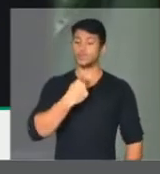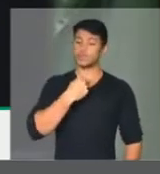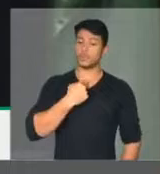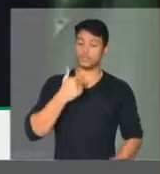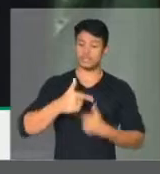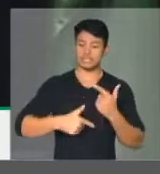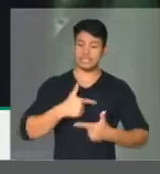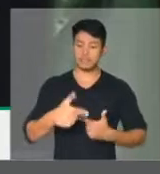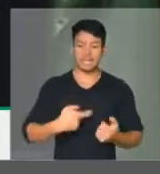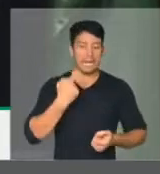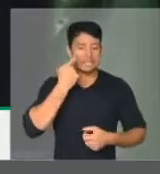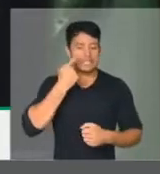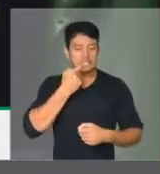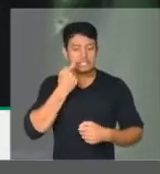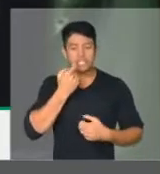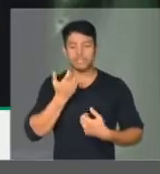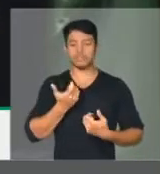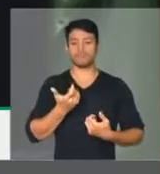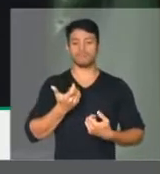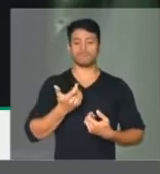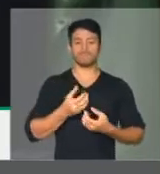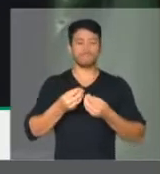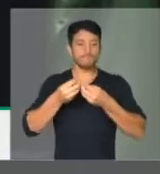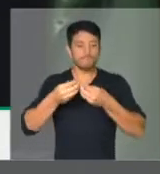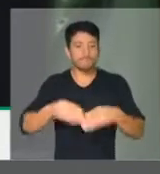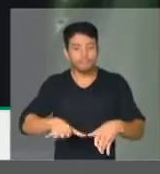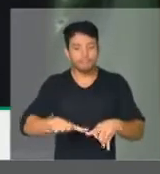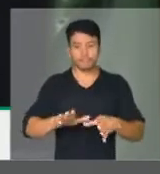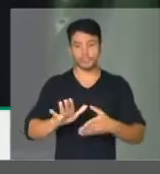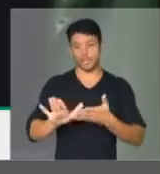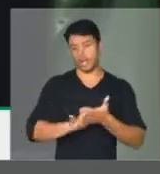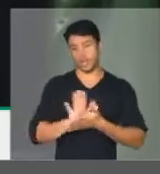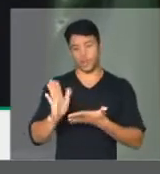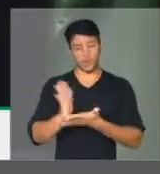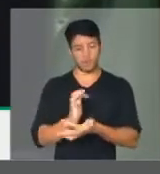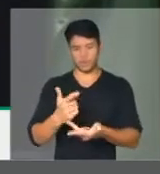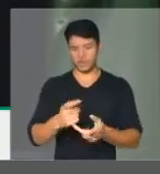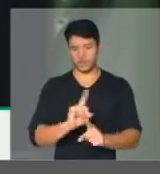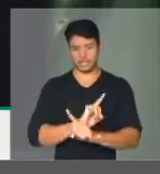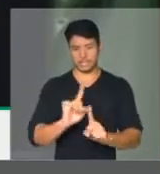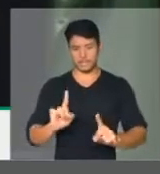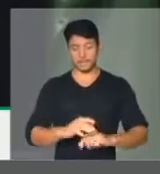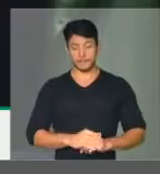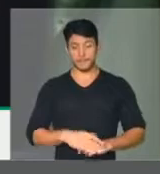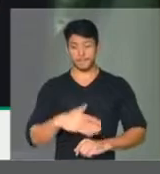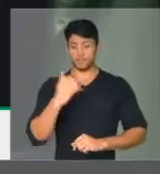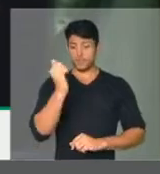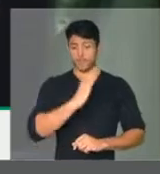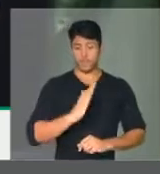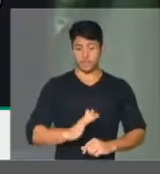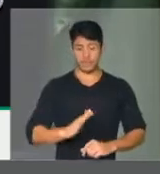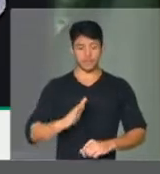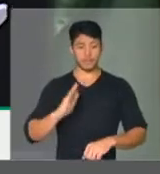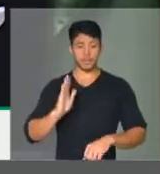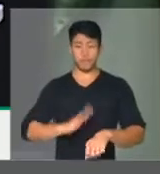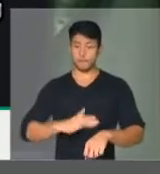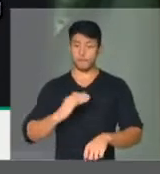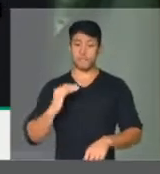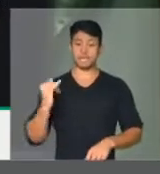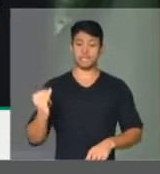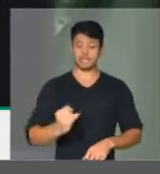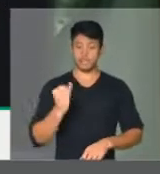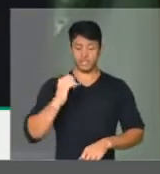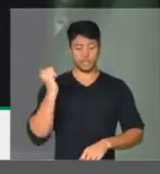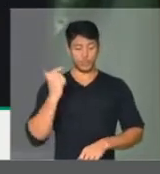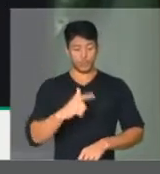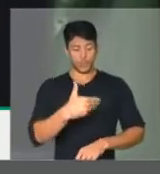deplorável do quanto pior melhor, que tanto mal já causou ao país. O Brasil é maior do que os seus governos,